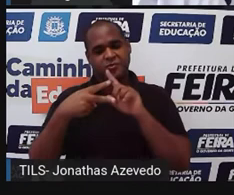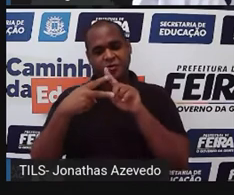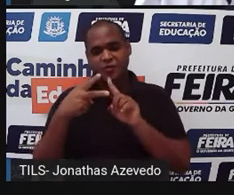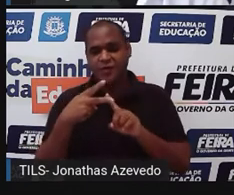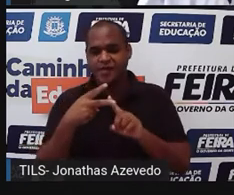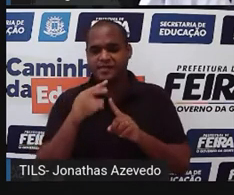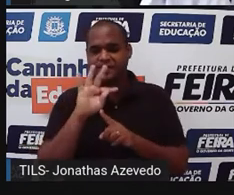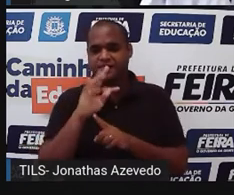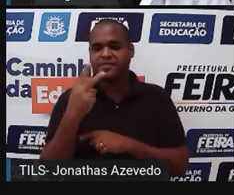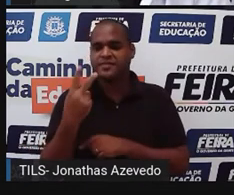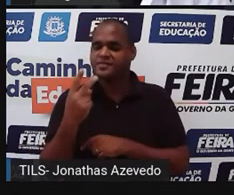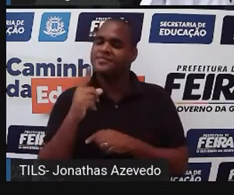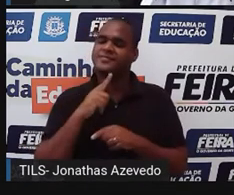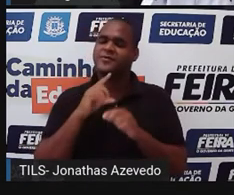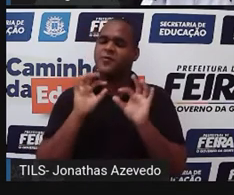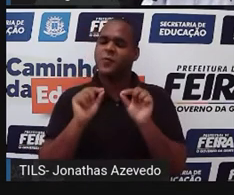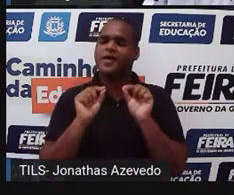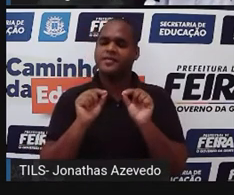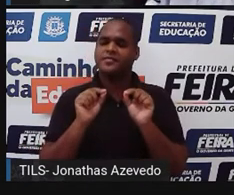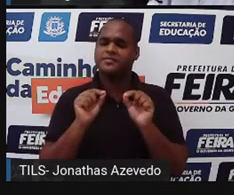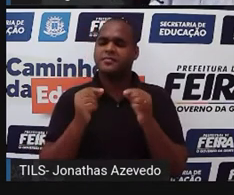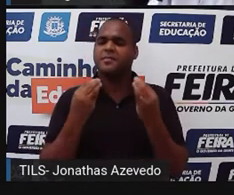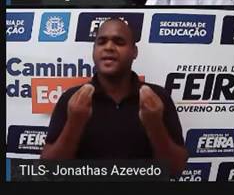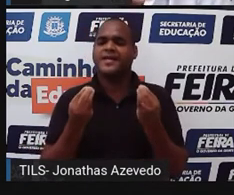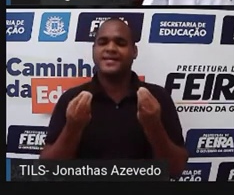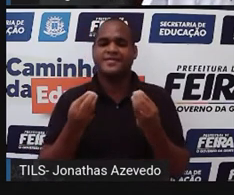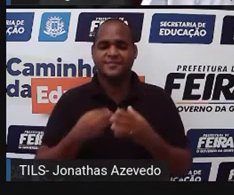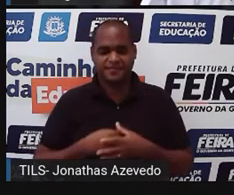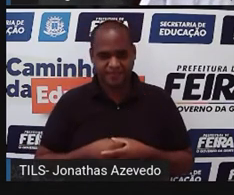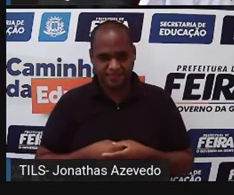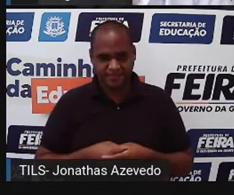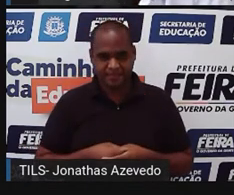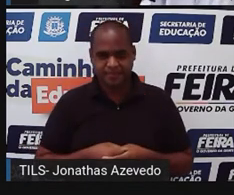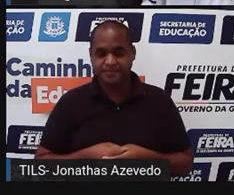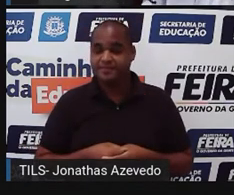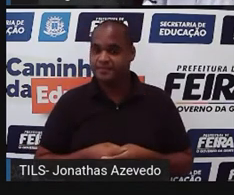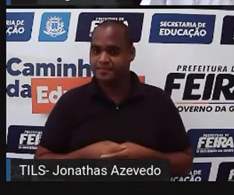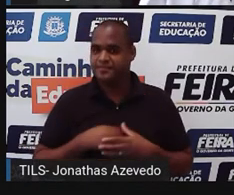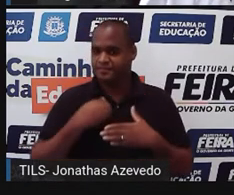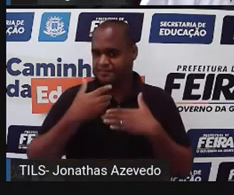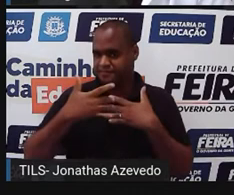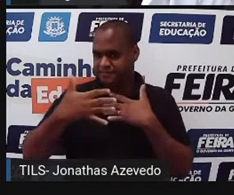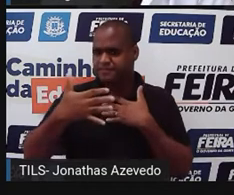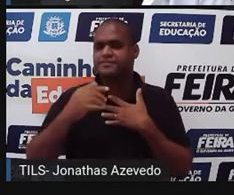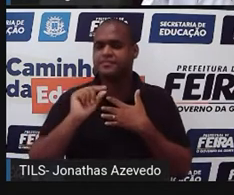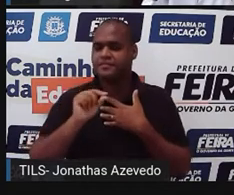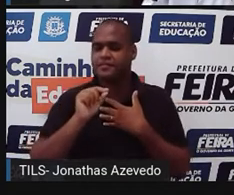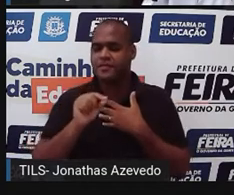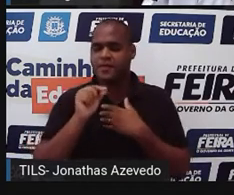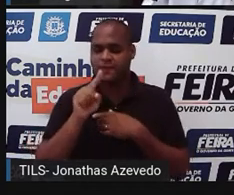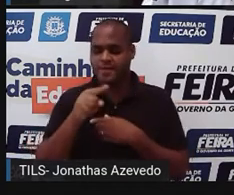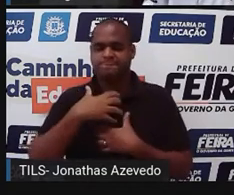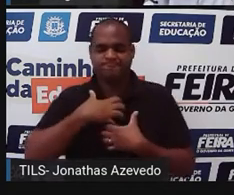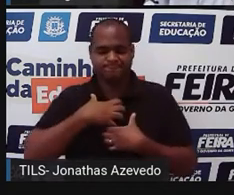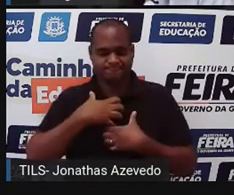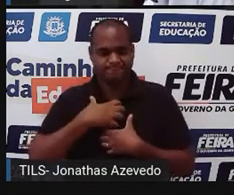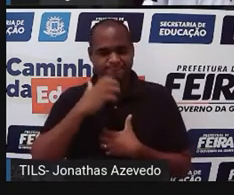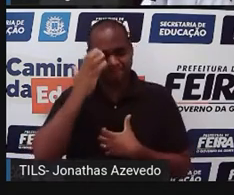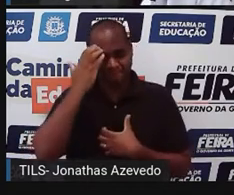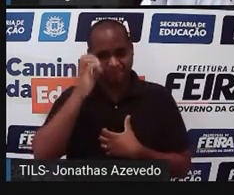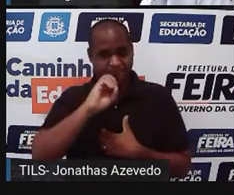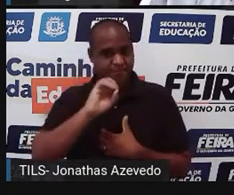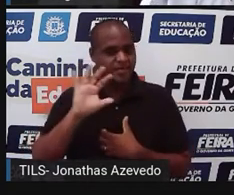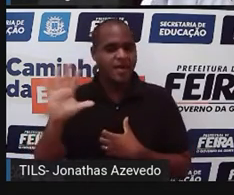mas para que isso um professor bom daqui a pouco como eu disse isso vai fazer sentido